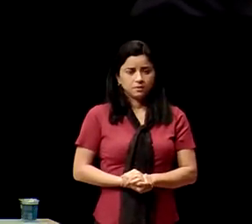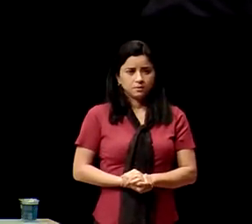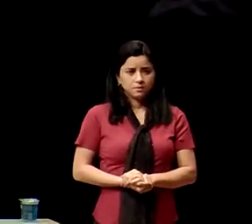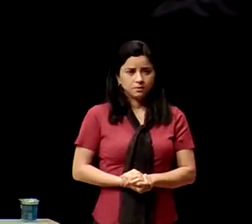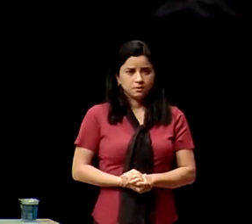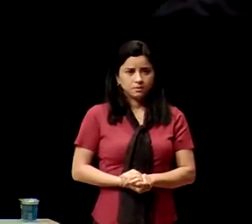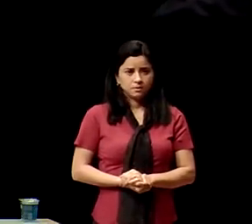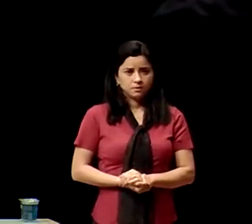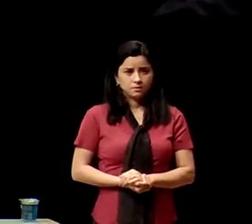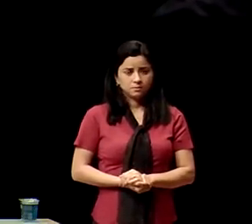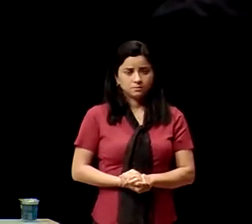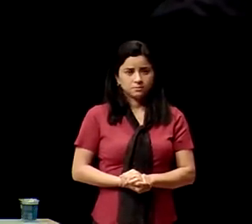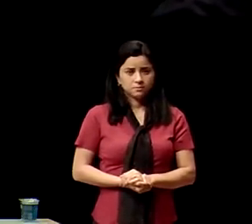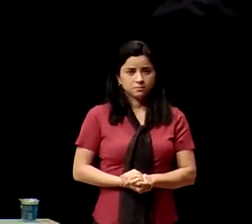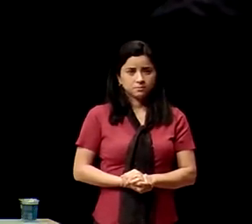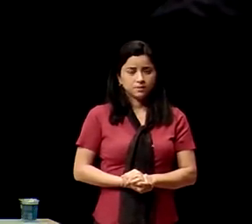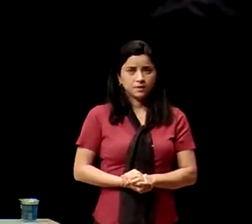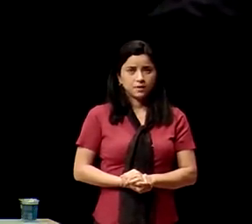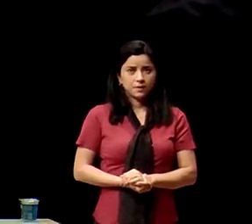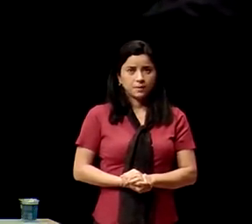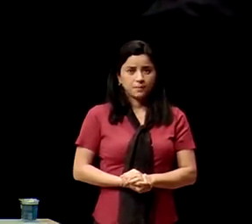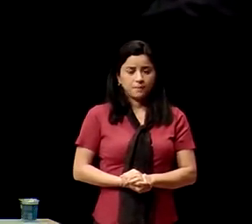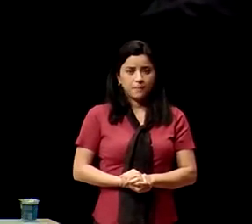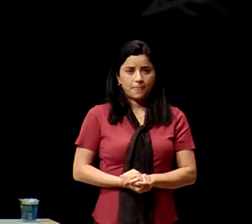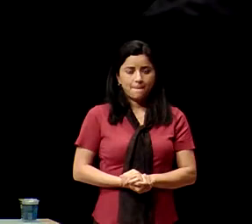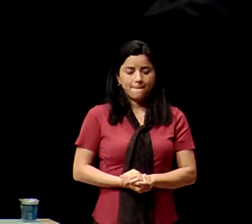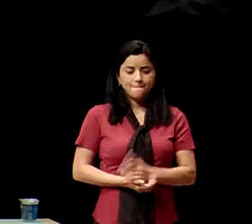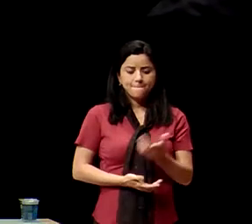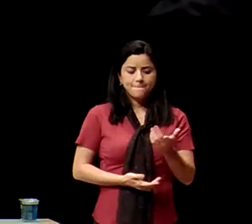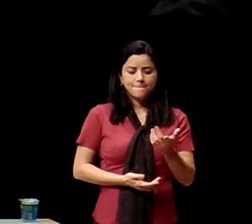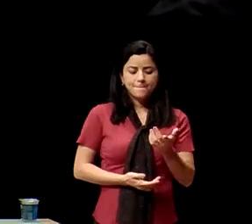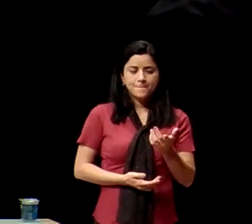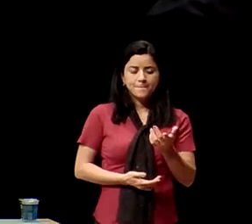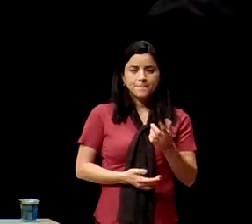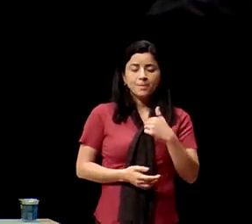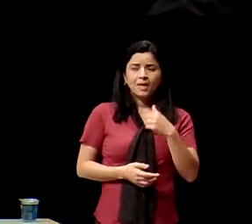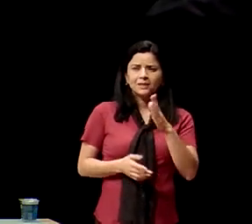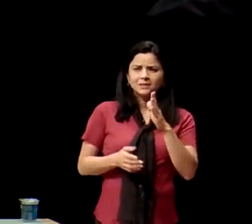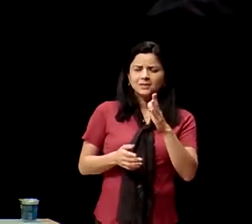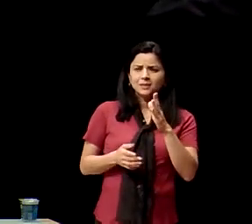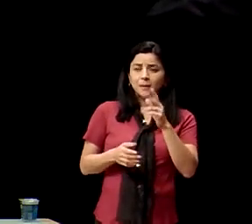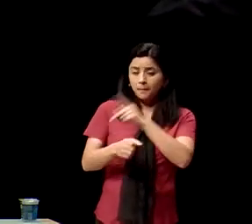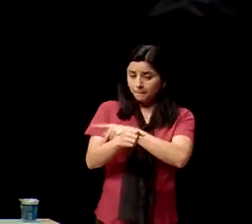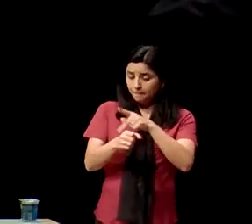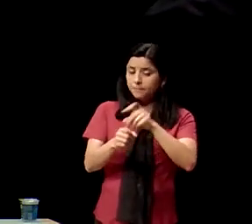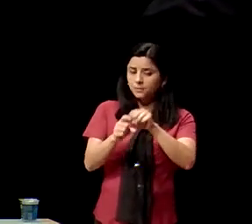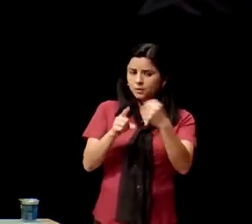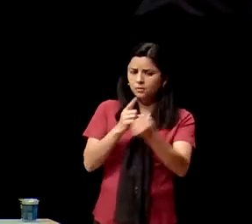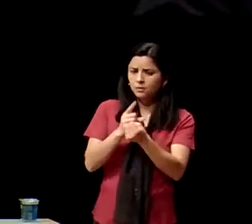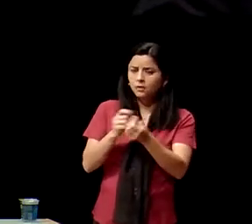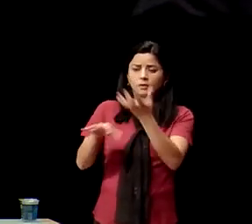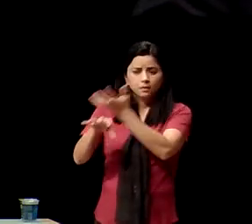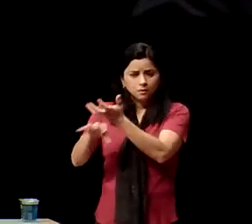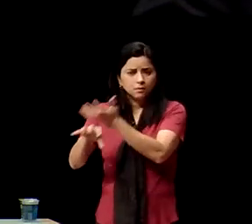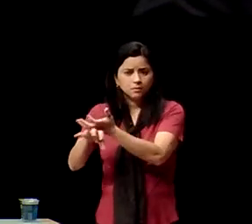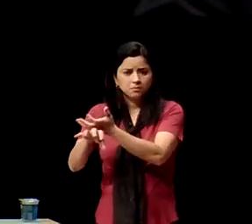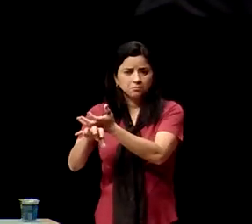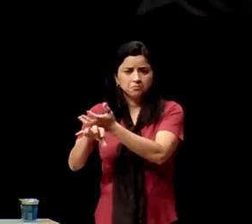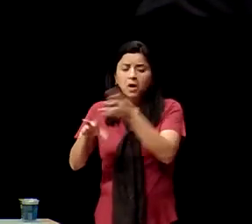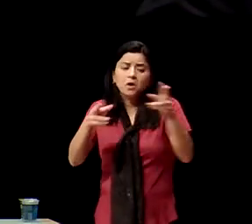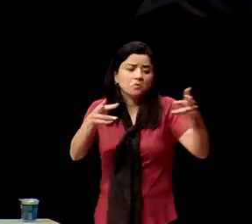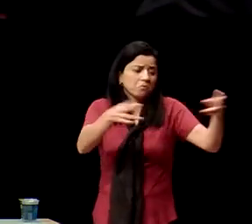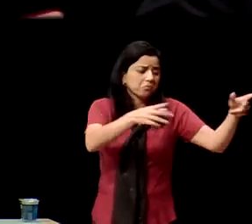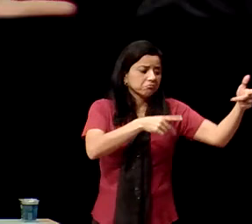pedagogy is a similar discipline to any other. E no que tange a isso, a pedagogia social é uma disciplina como todas